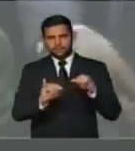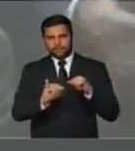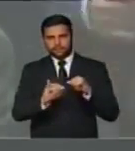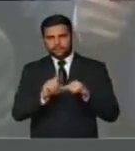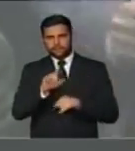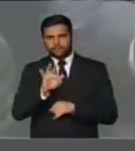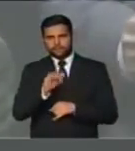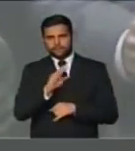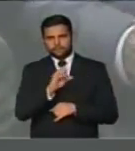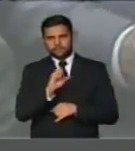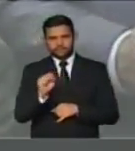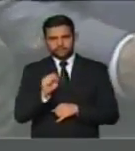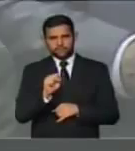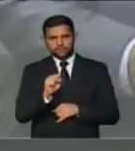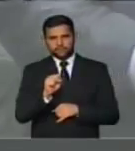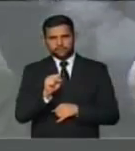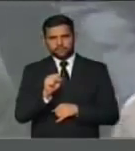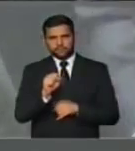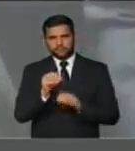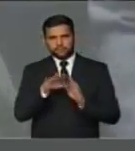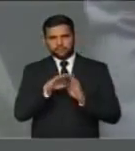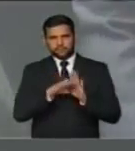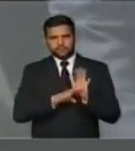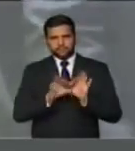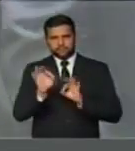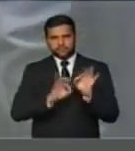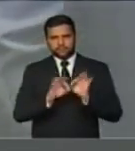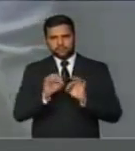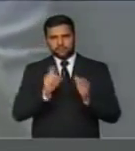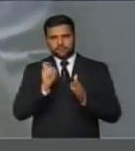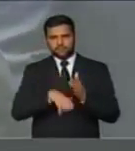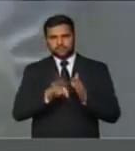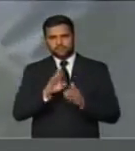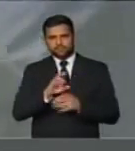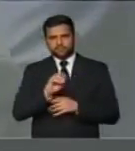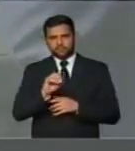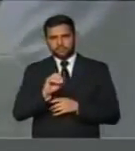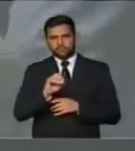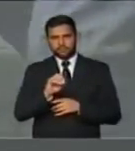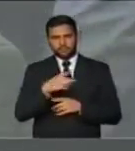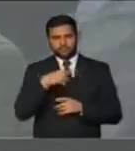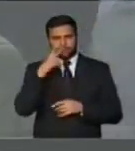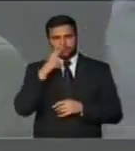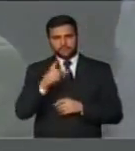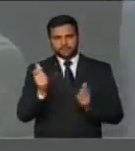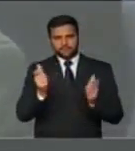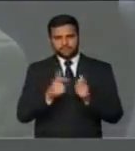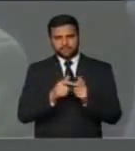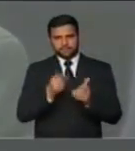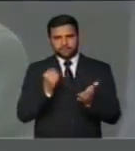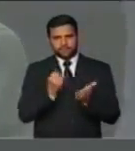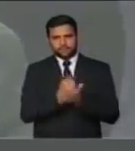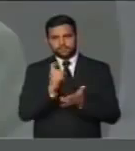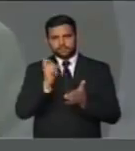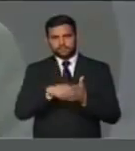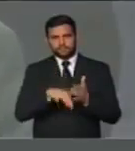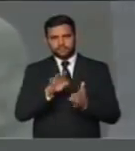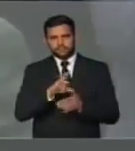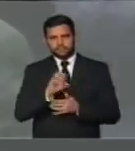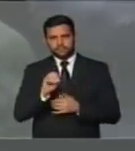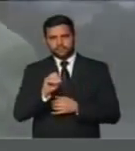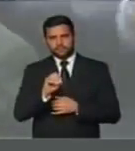ao fisco medidas de planejamento tributário que visem redução no pagamento de